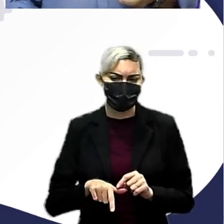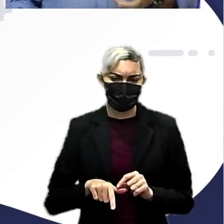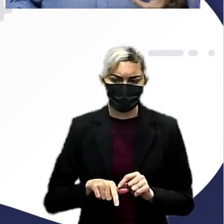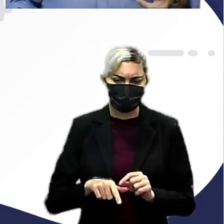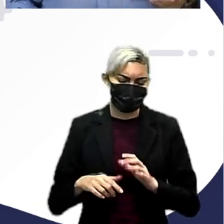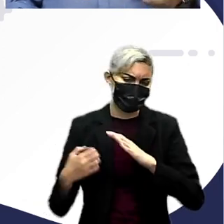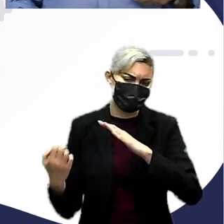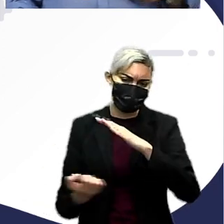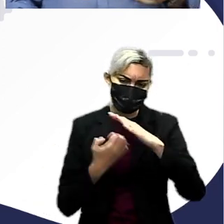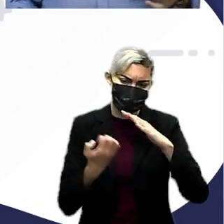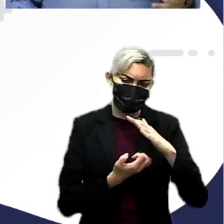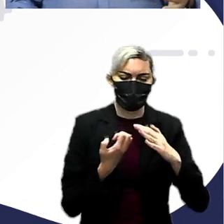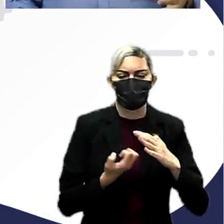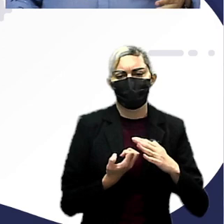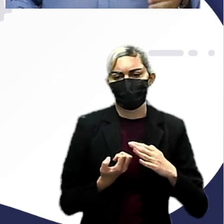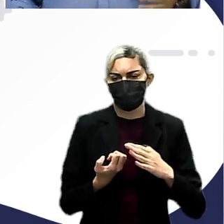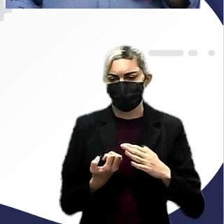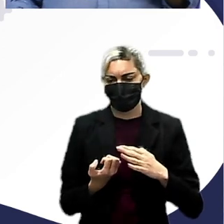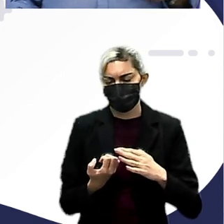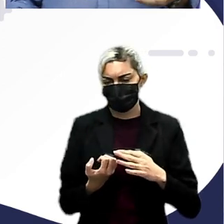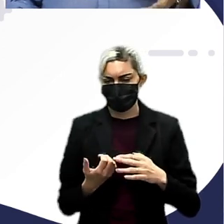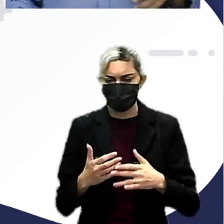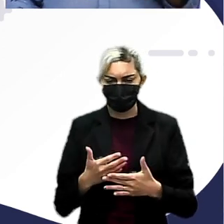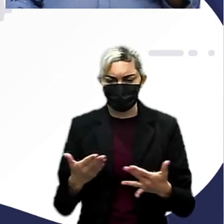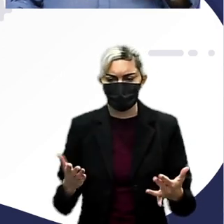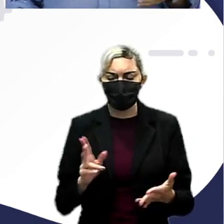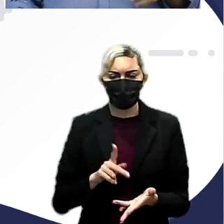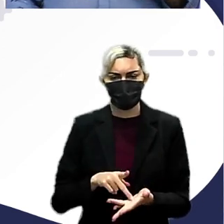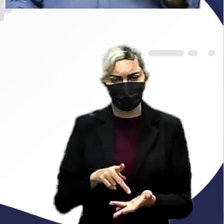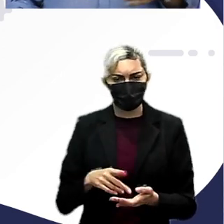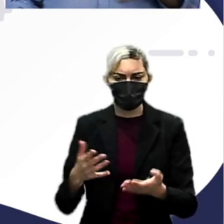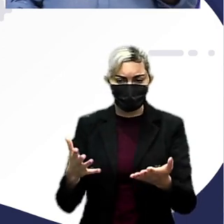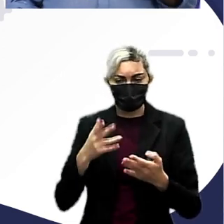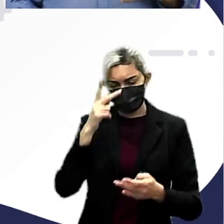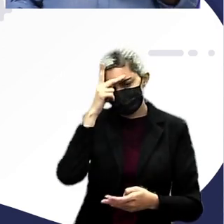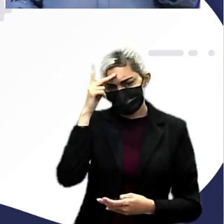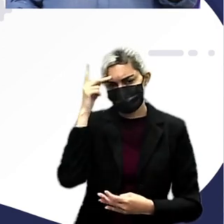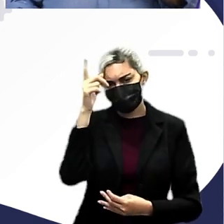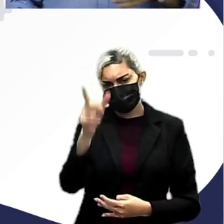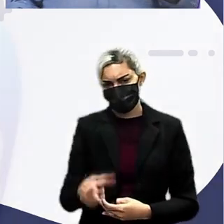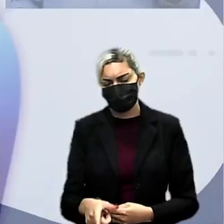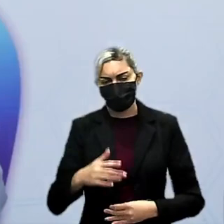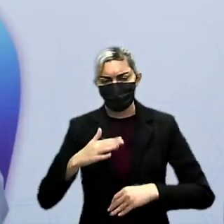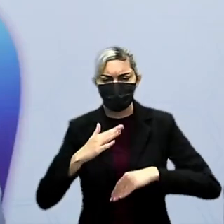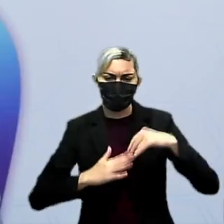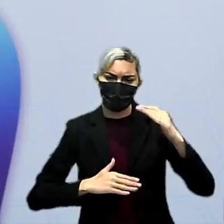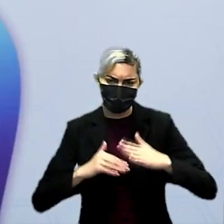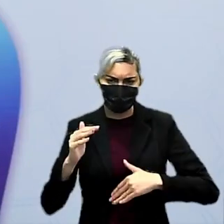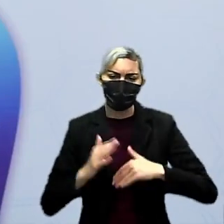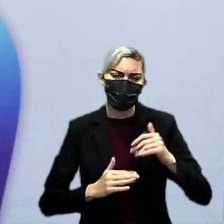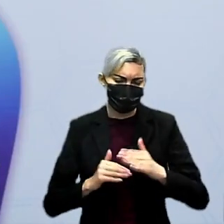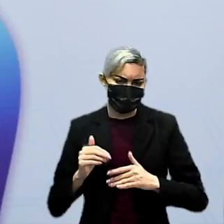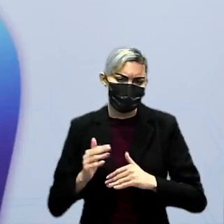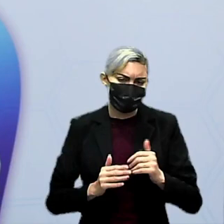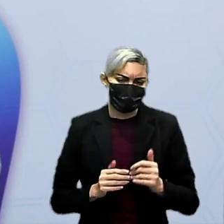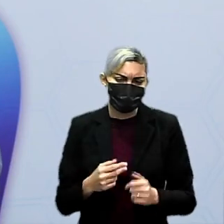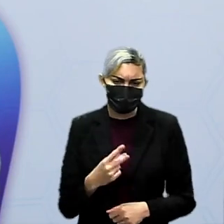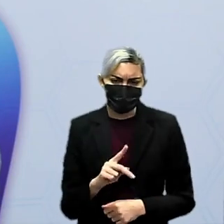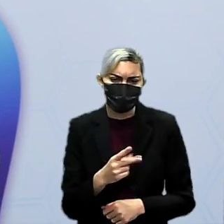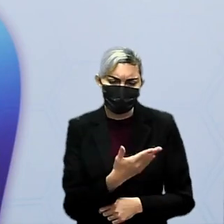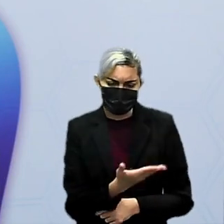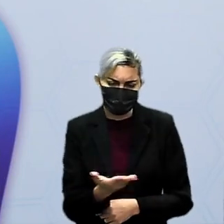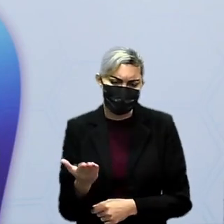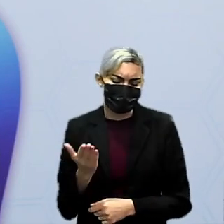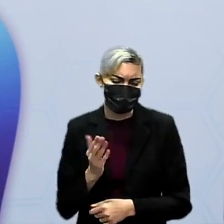as empresas, as organizações estão, na verdade, requerendo pessoas com habilidades adicionais. Aquelas que já